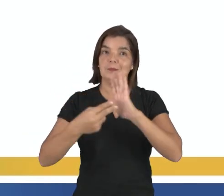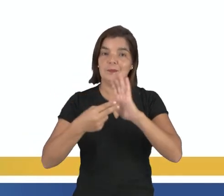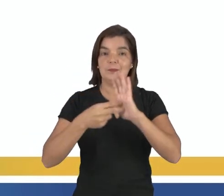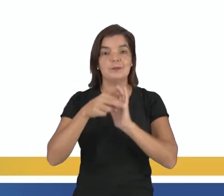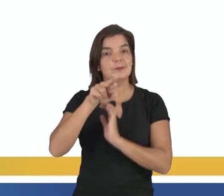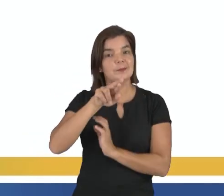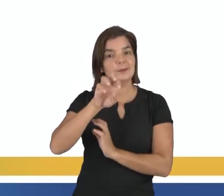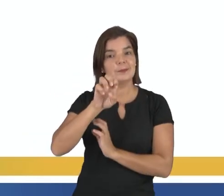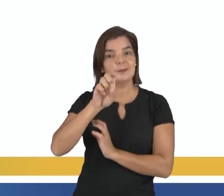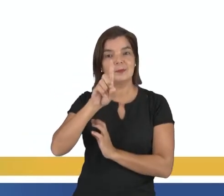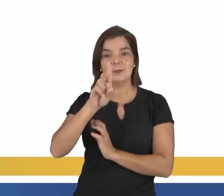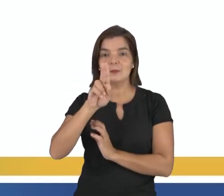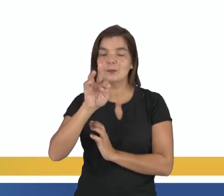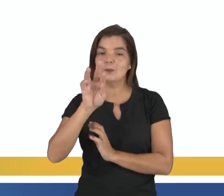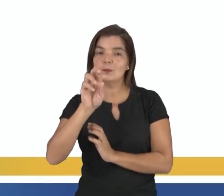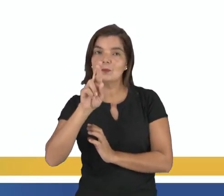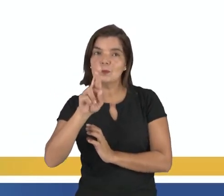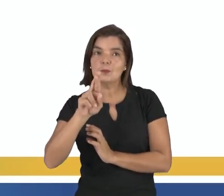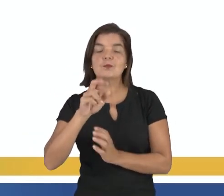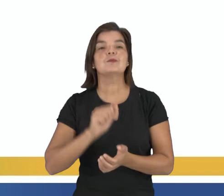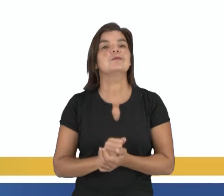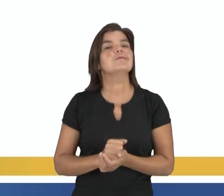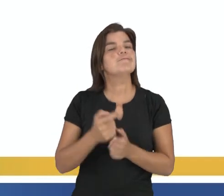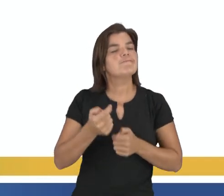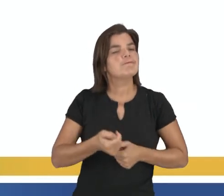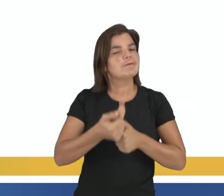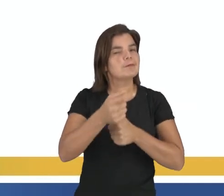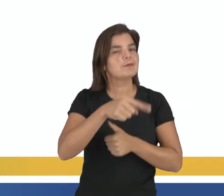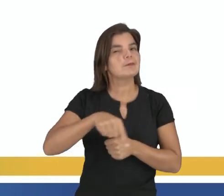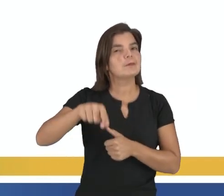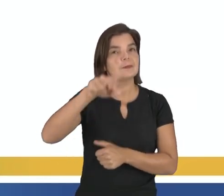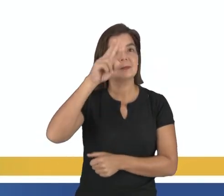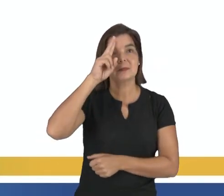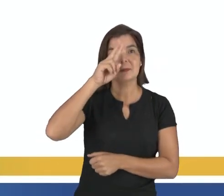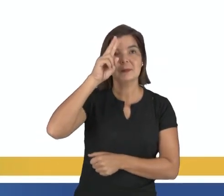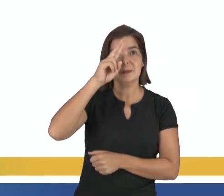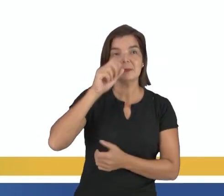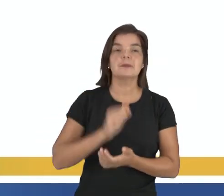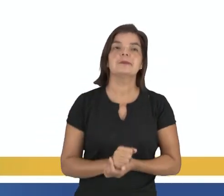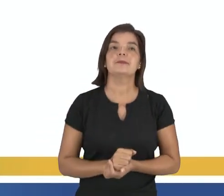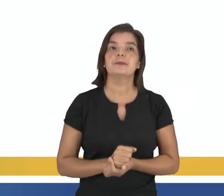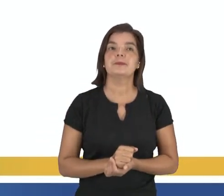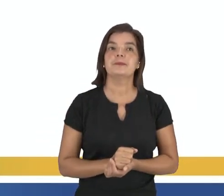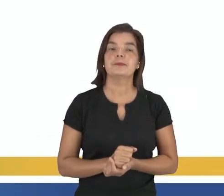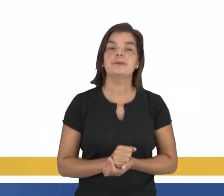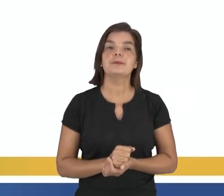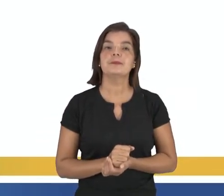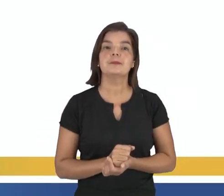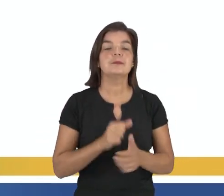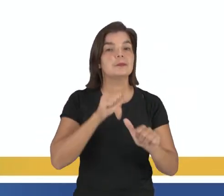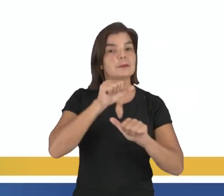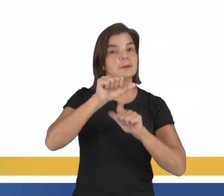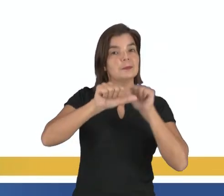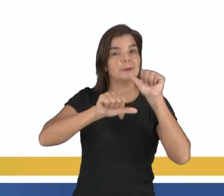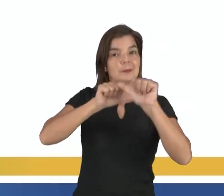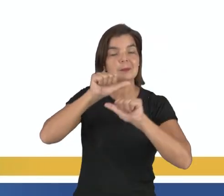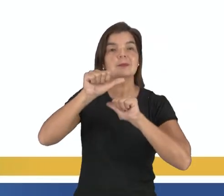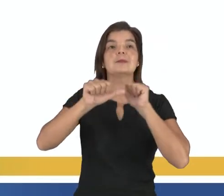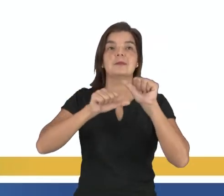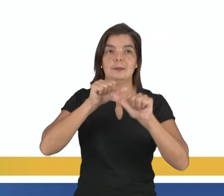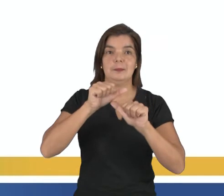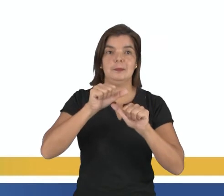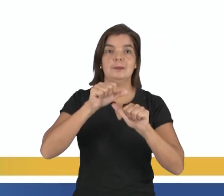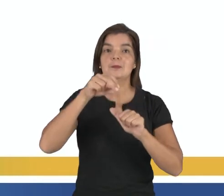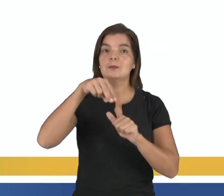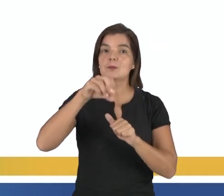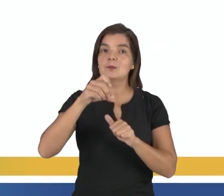agente redutor. E aí uma dica aqui, só para a gente relembrar. Quem sofreu a variação de